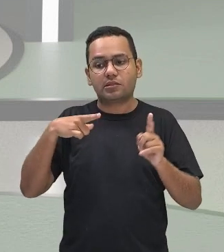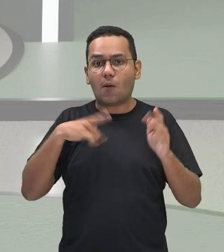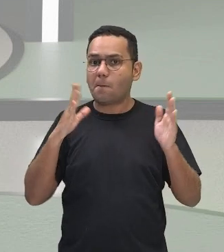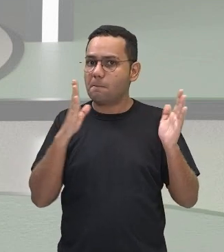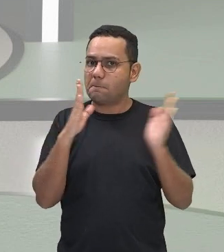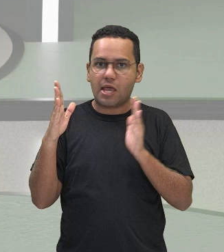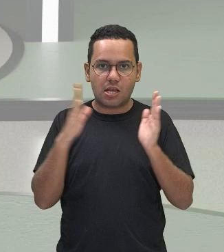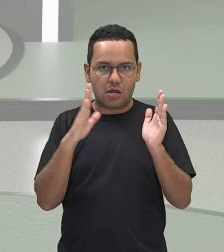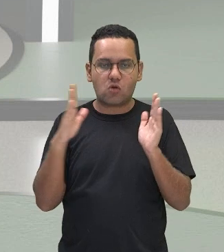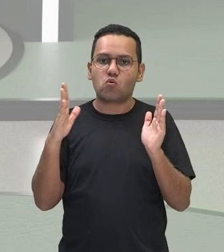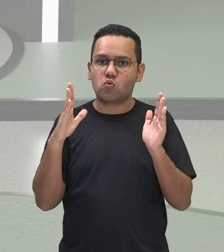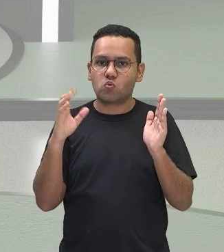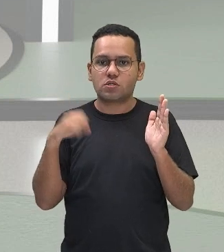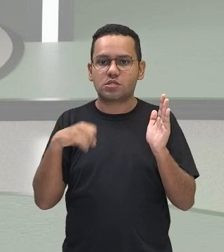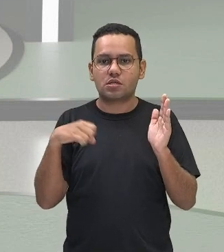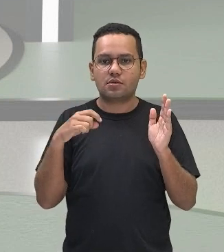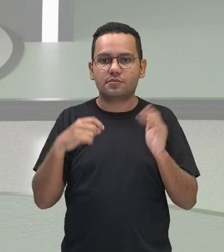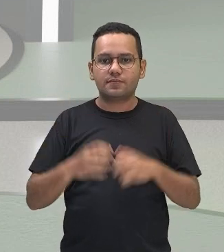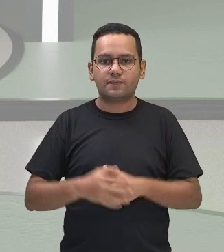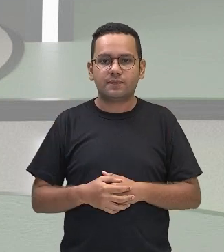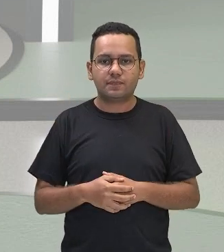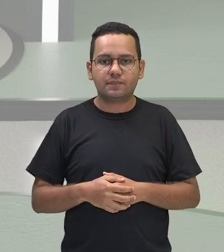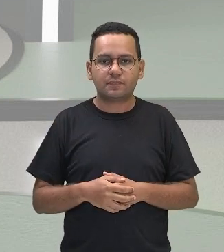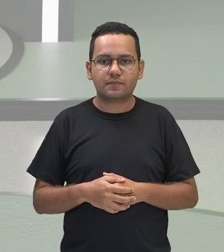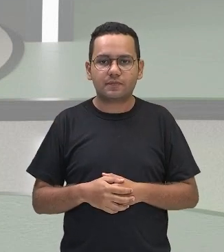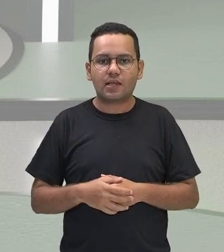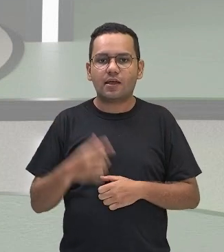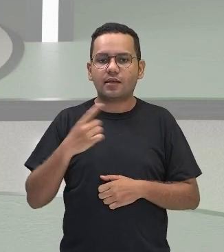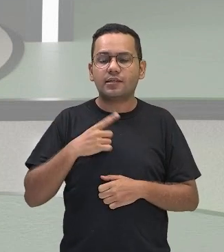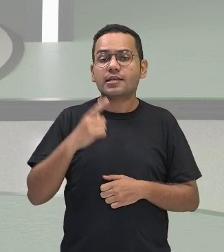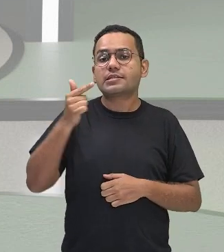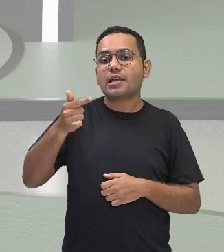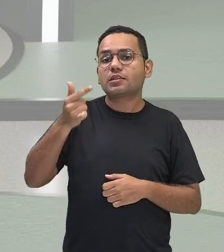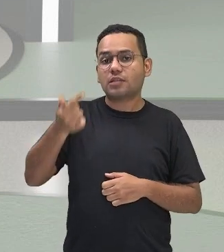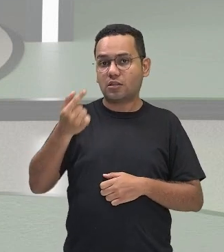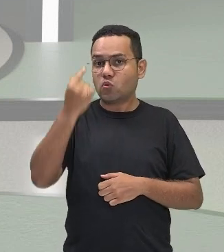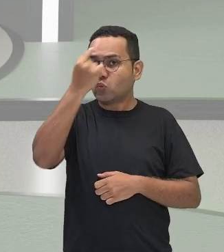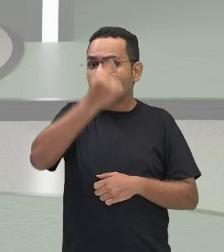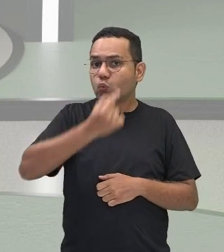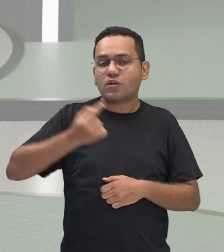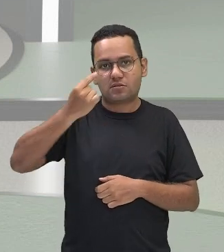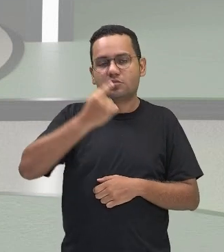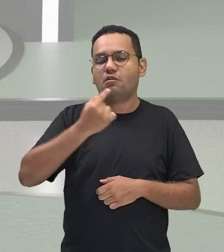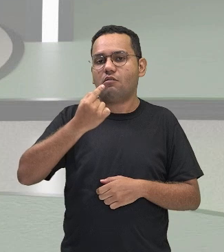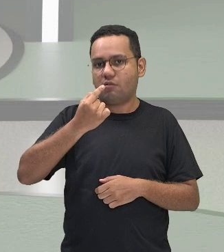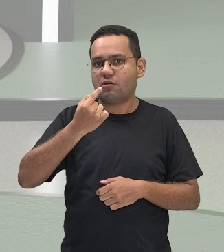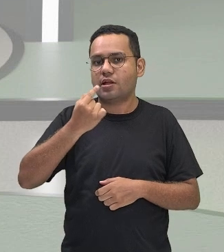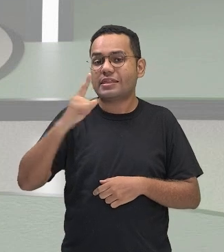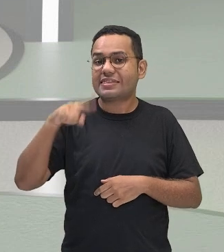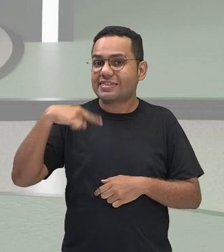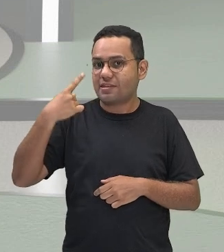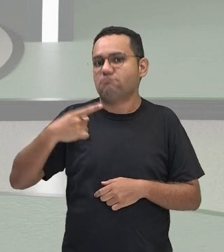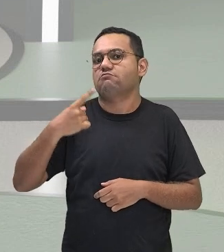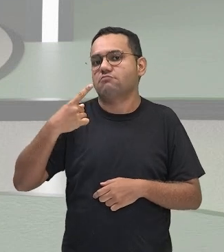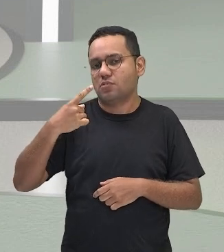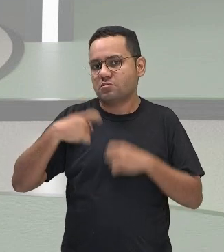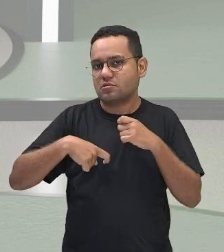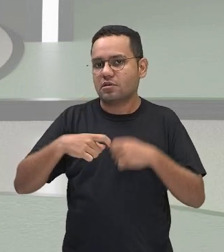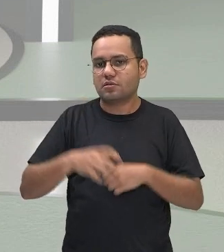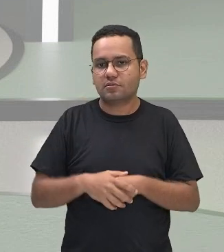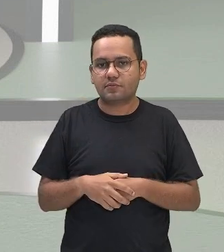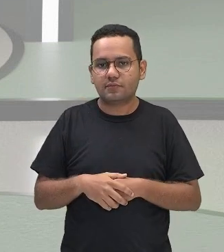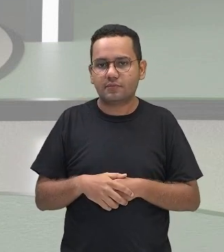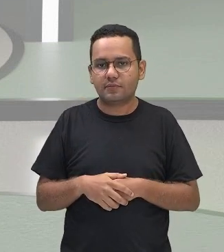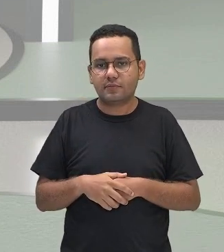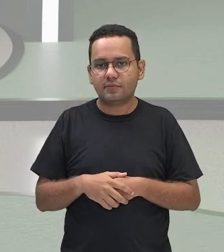que vai, no máximo, né, até 72 horas até a relação sexual desprotegida. Quanto mais tempo depois, menor